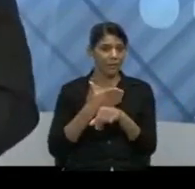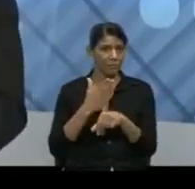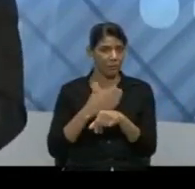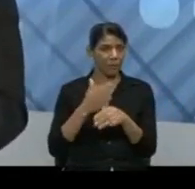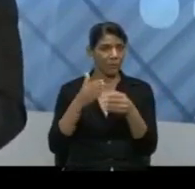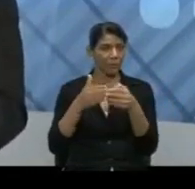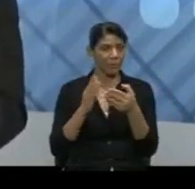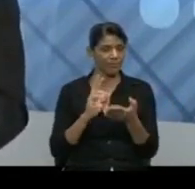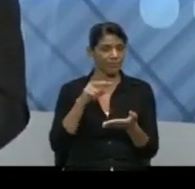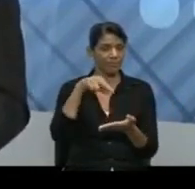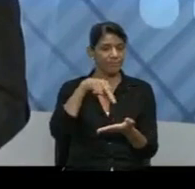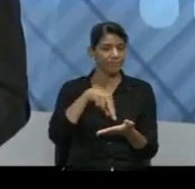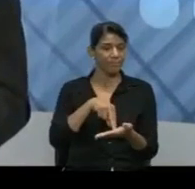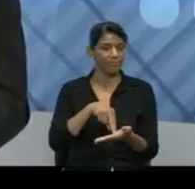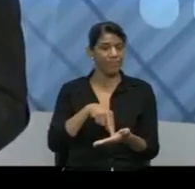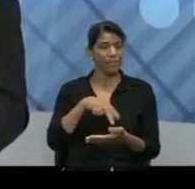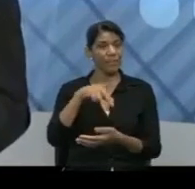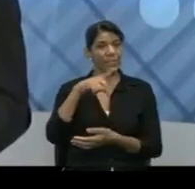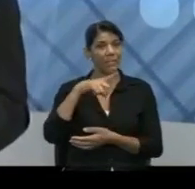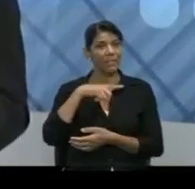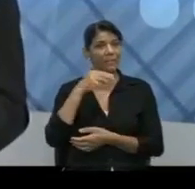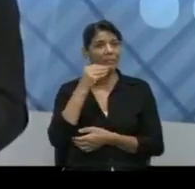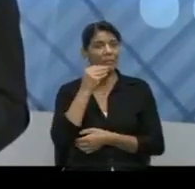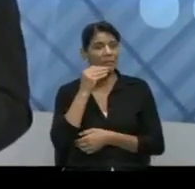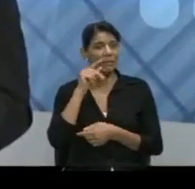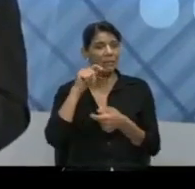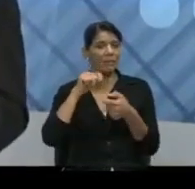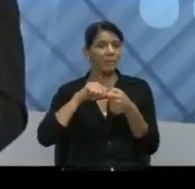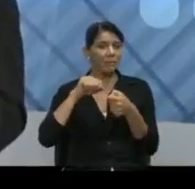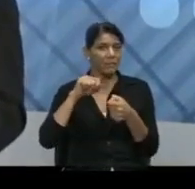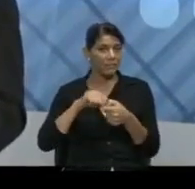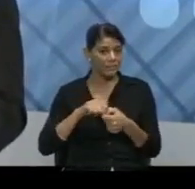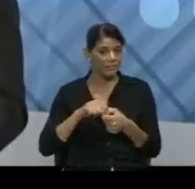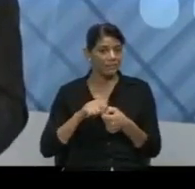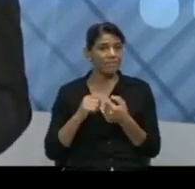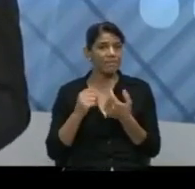peço que você participe, que você tente fazer, execute,